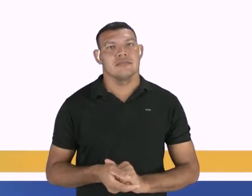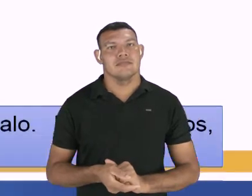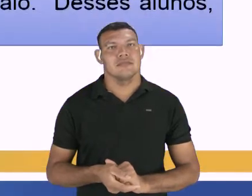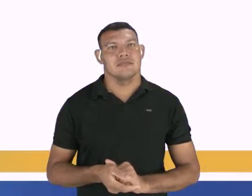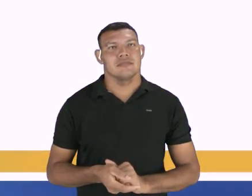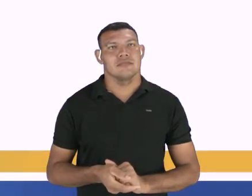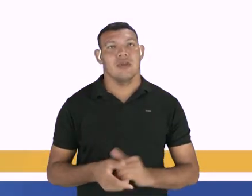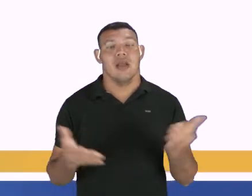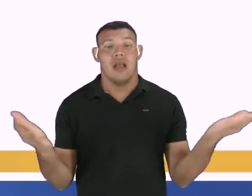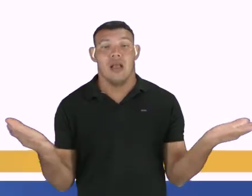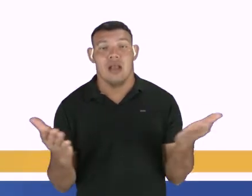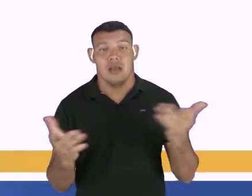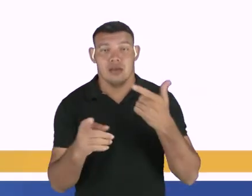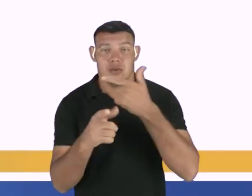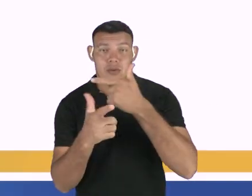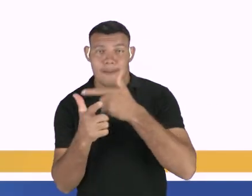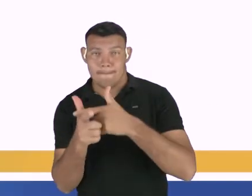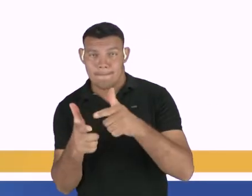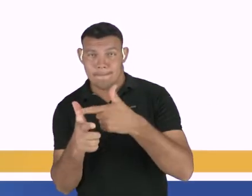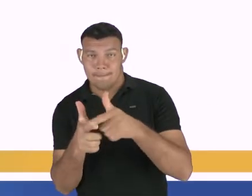Vamos ver isso na situação problema.